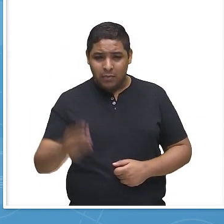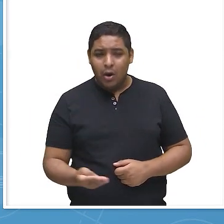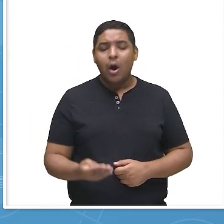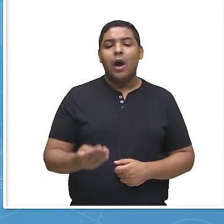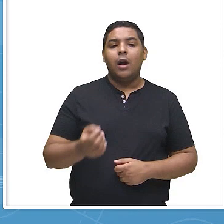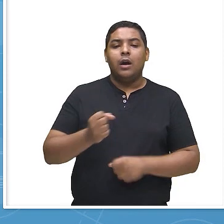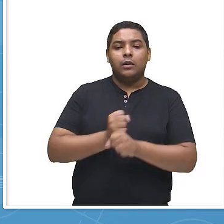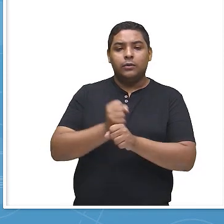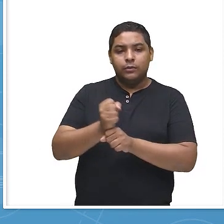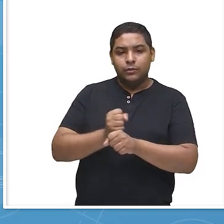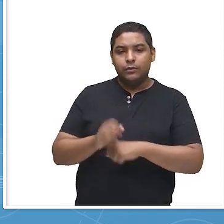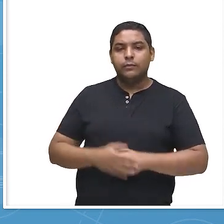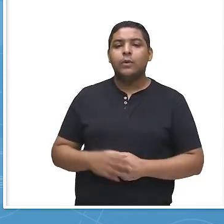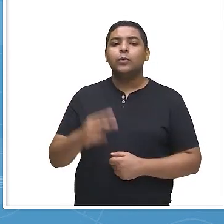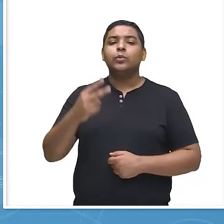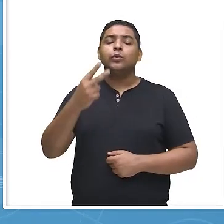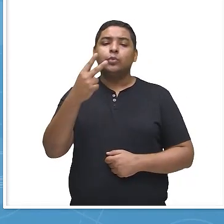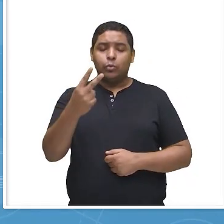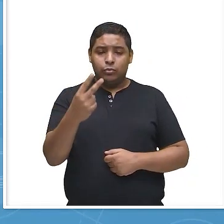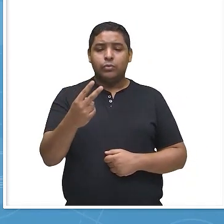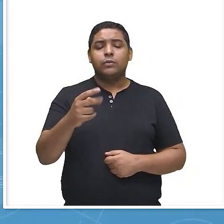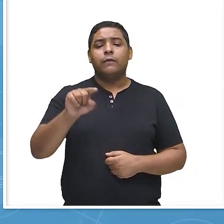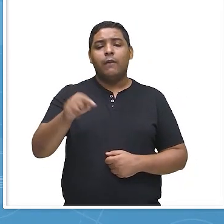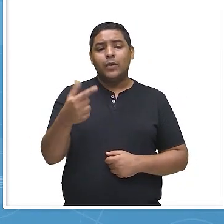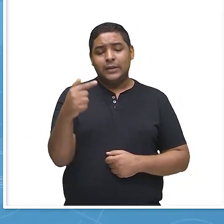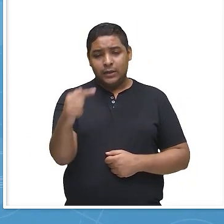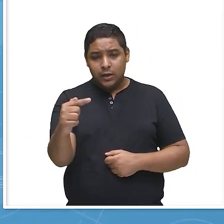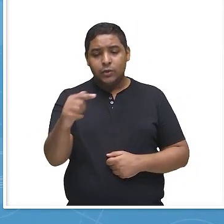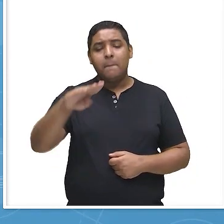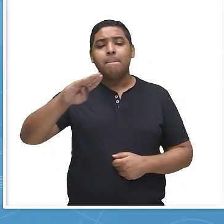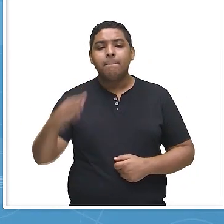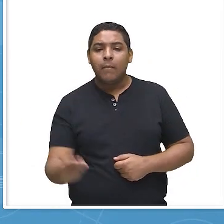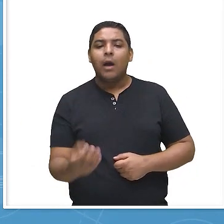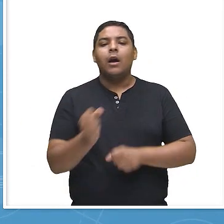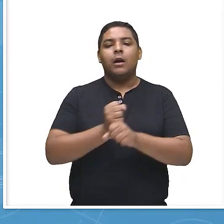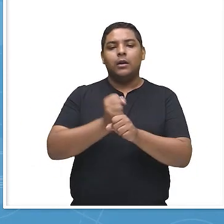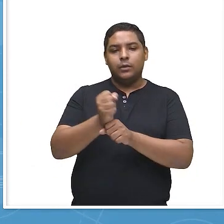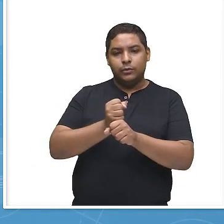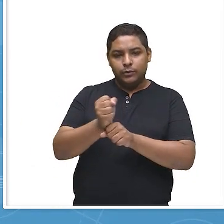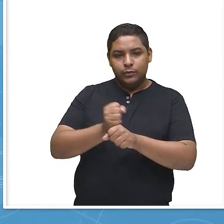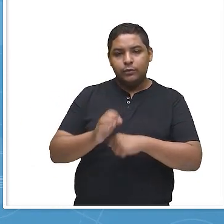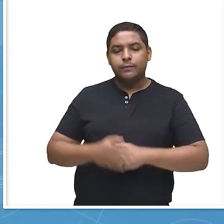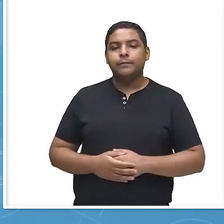2,7 bilhões de anos. Algas e bactérias, 1 bilhão.